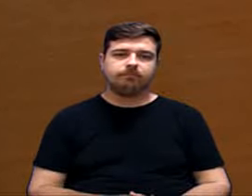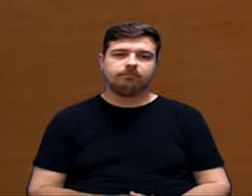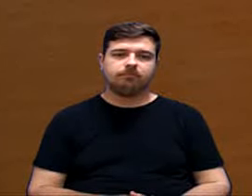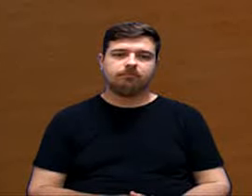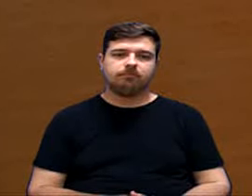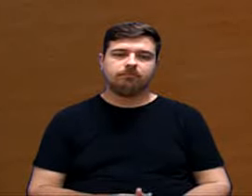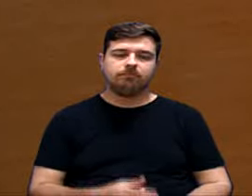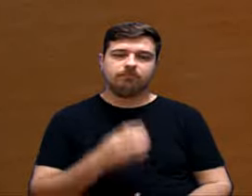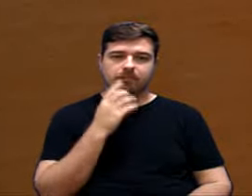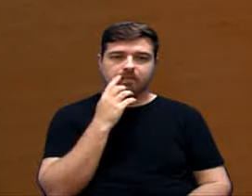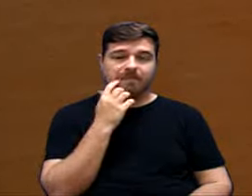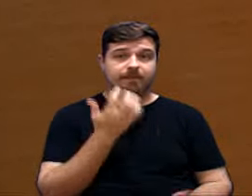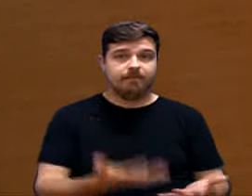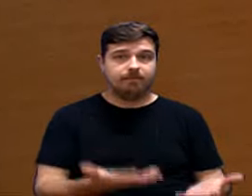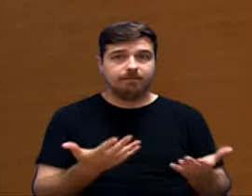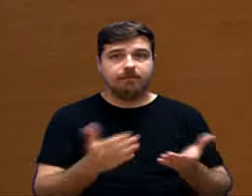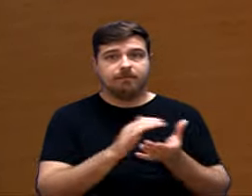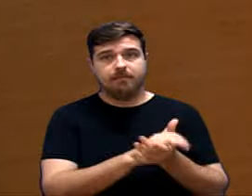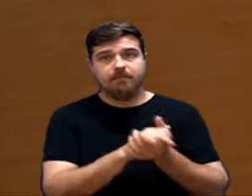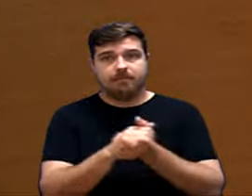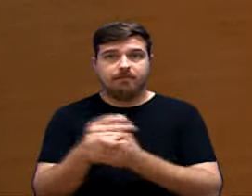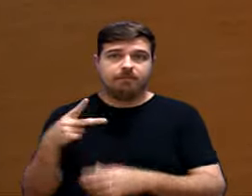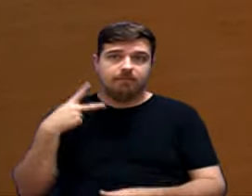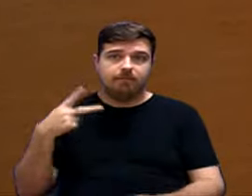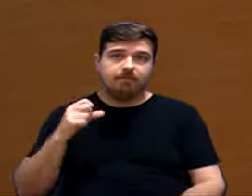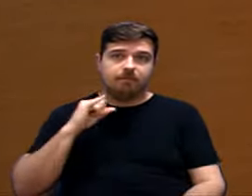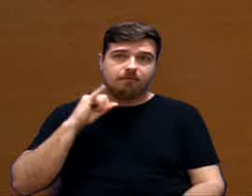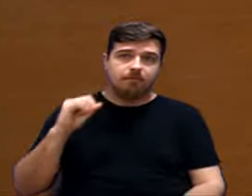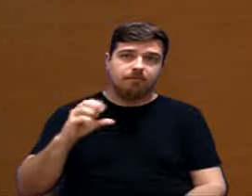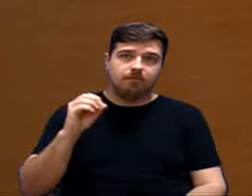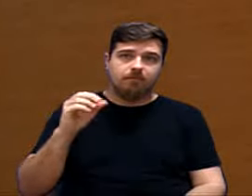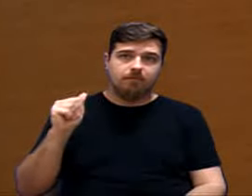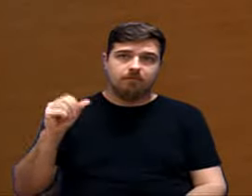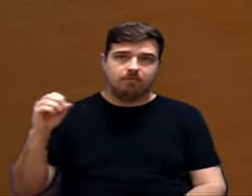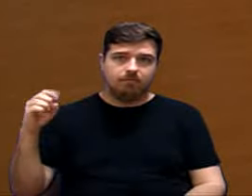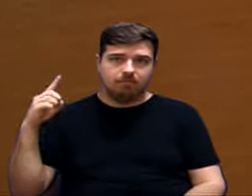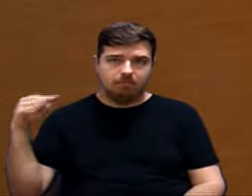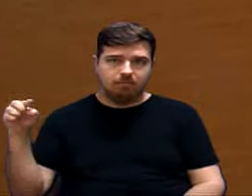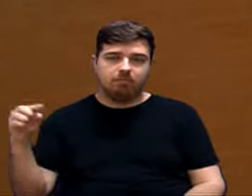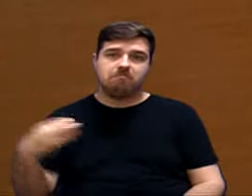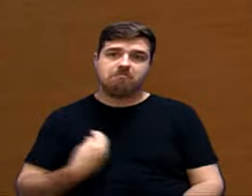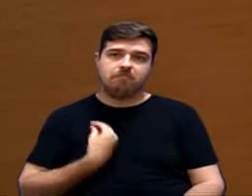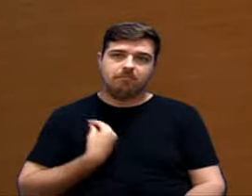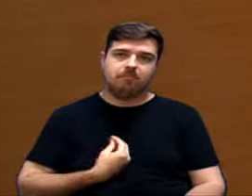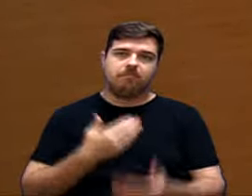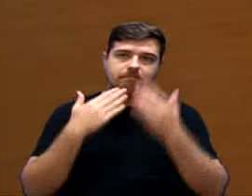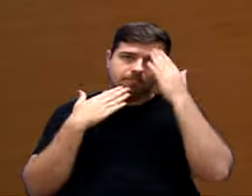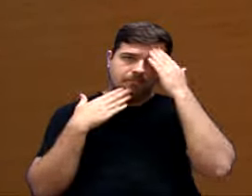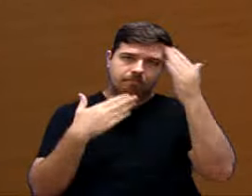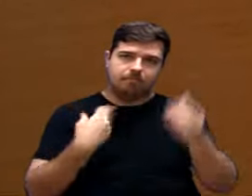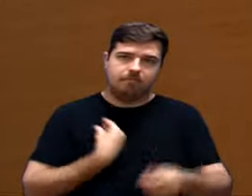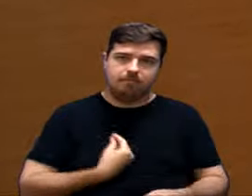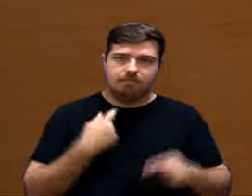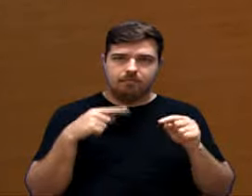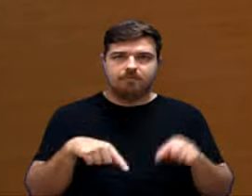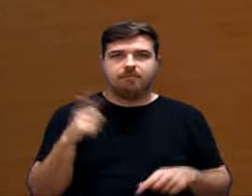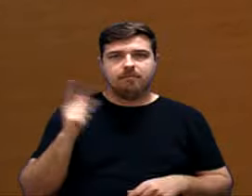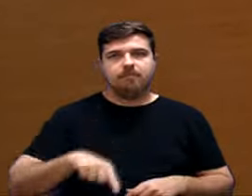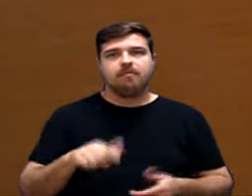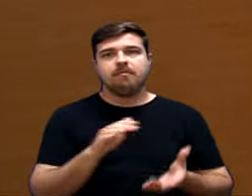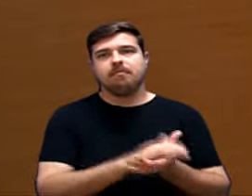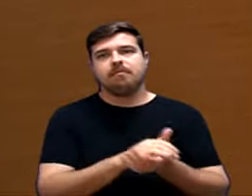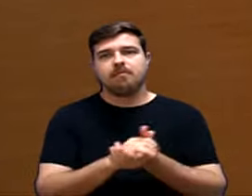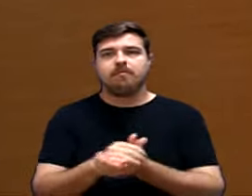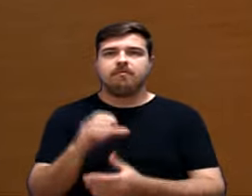perguntas quero cumprimentar também o vereador João Donizete obrigado pela presença perun Senor presente quero cumprimentar